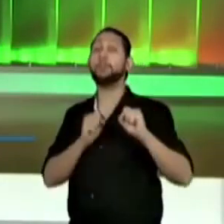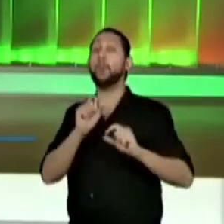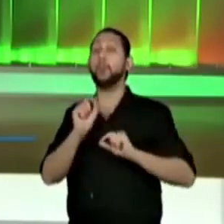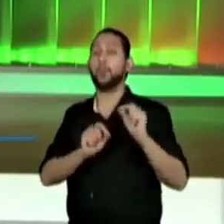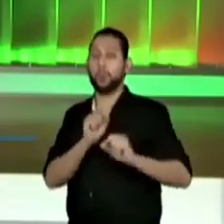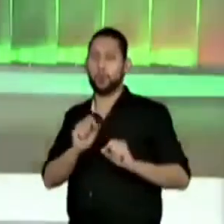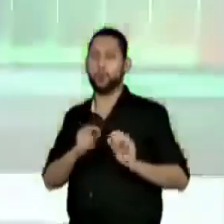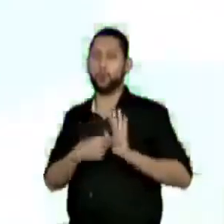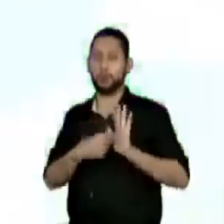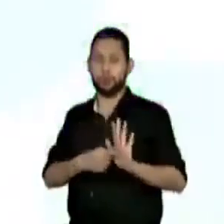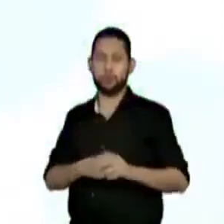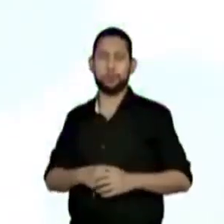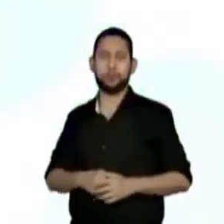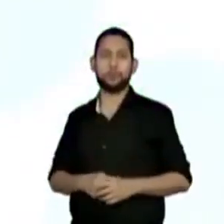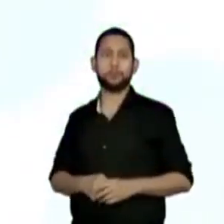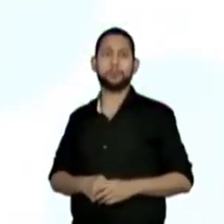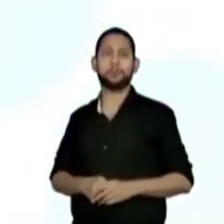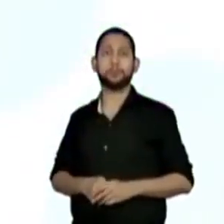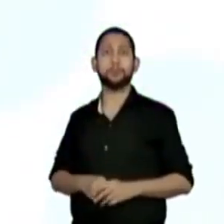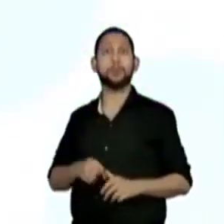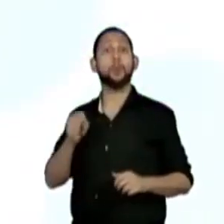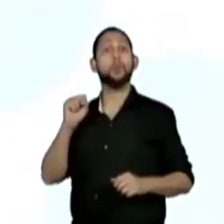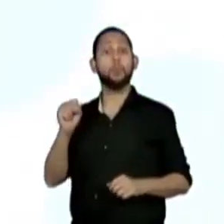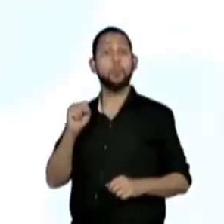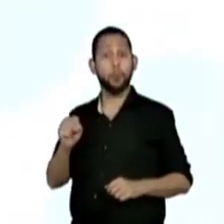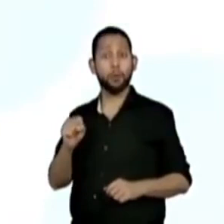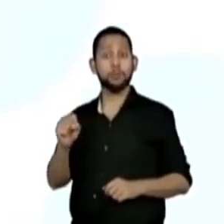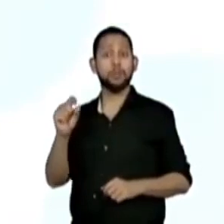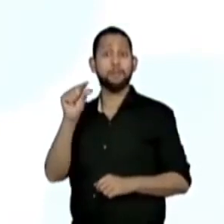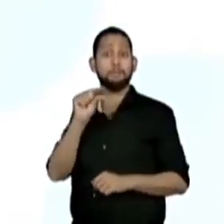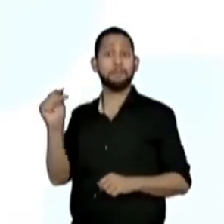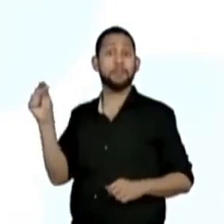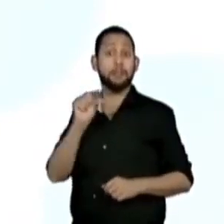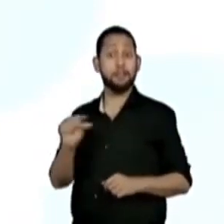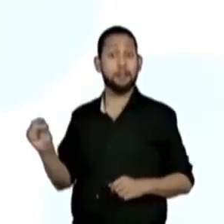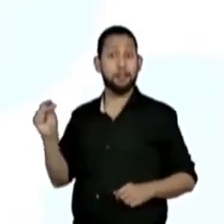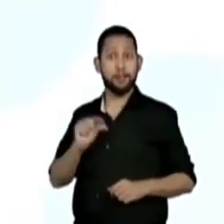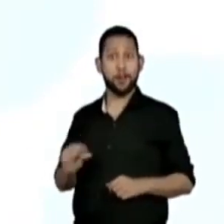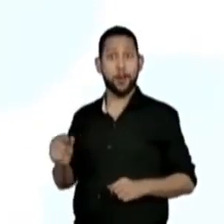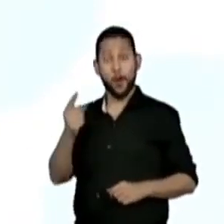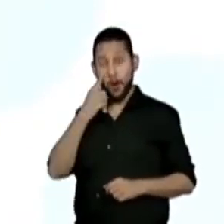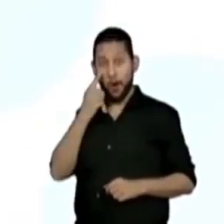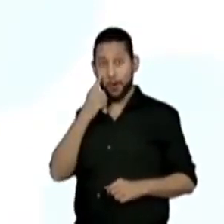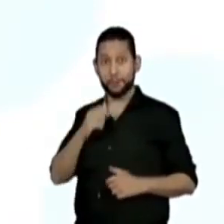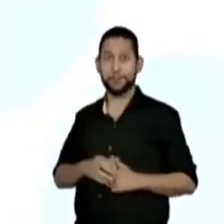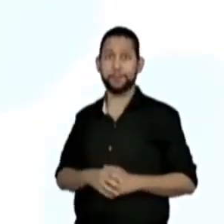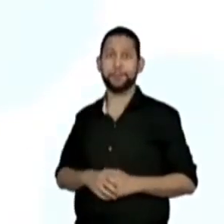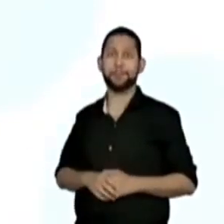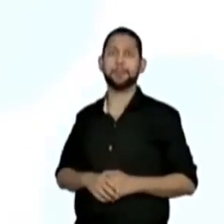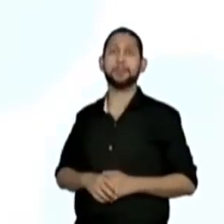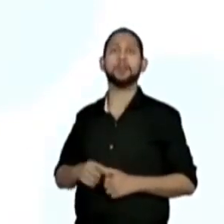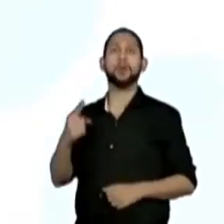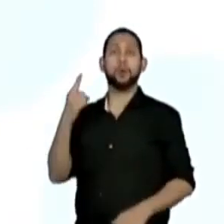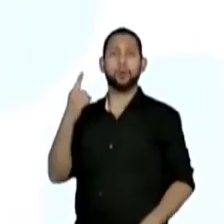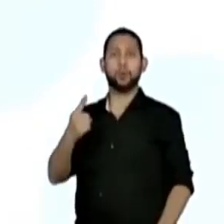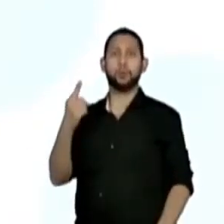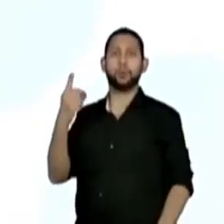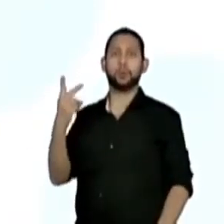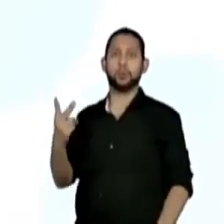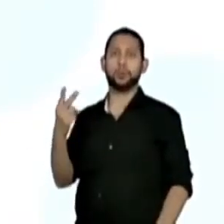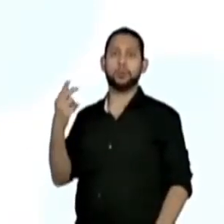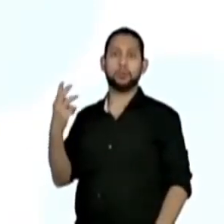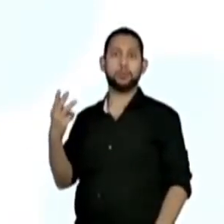comigo que eu vou mostrar contado por fileira a gente podia ter feito por fileira 1 2